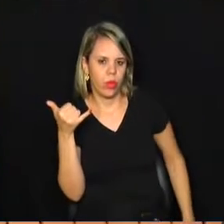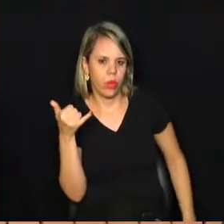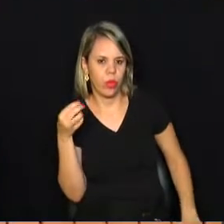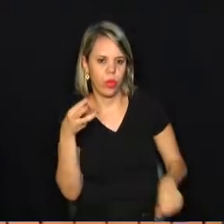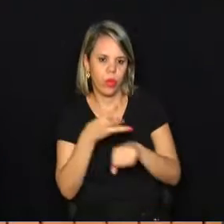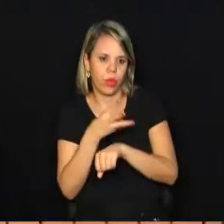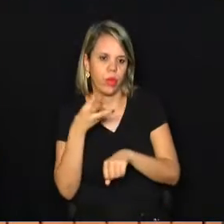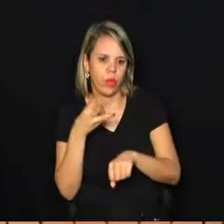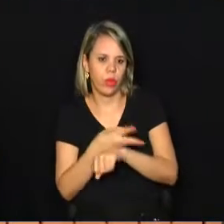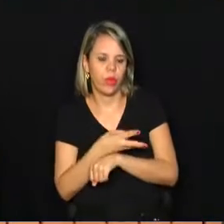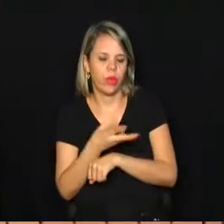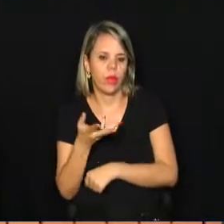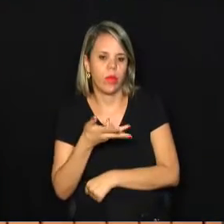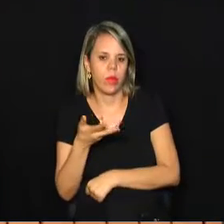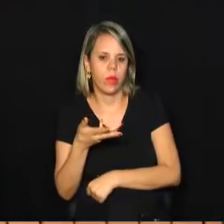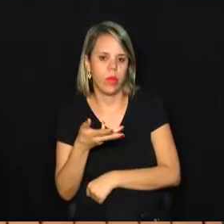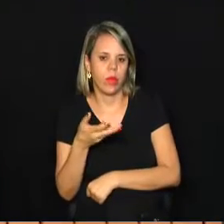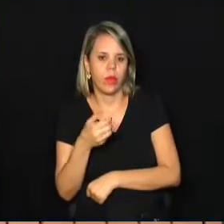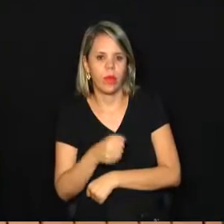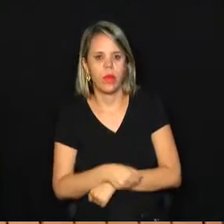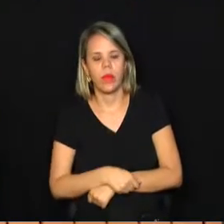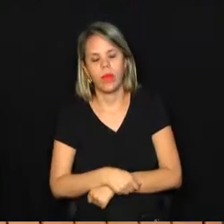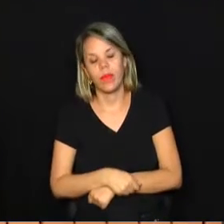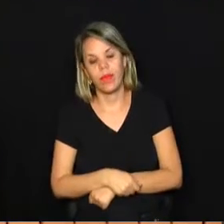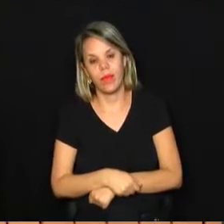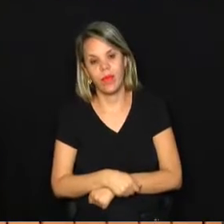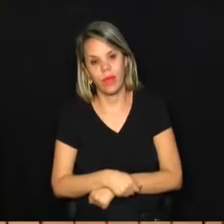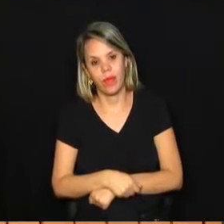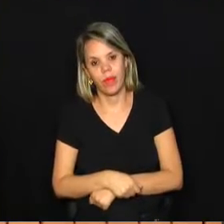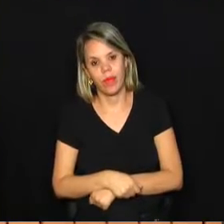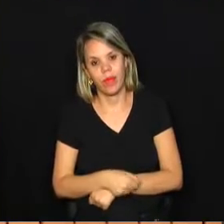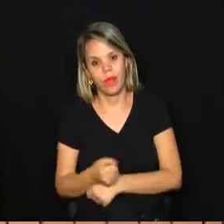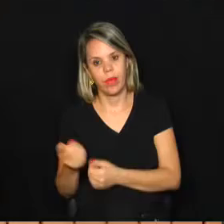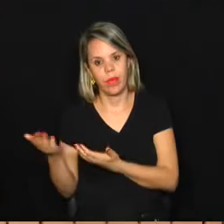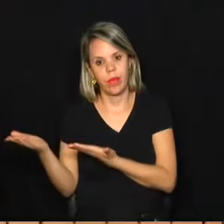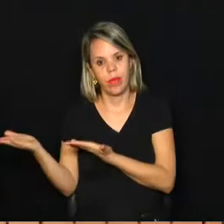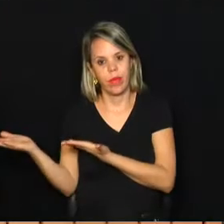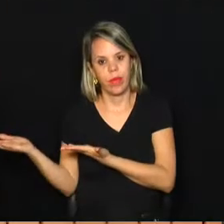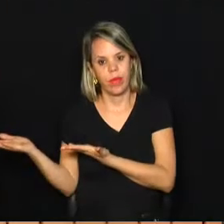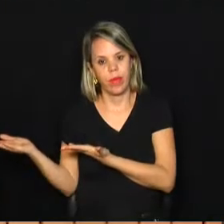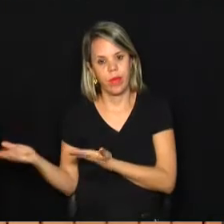acho que tem sido o meio mais eficiente. O